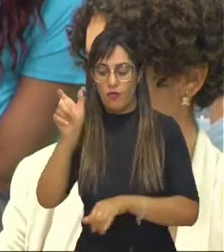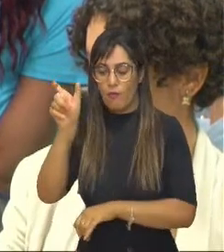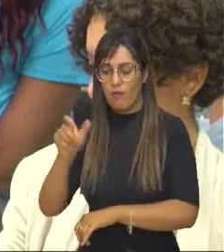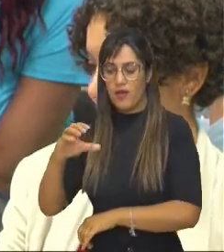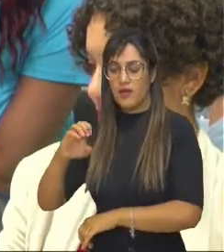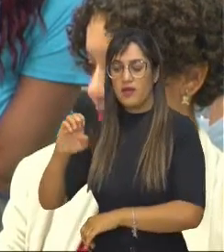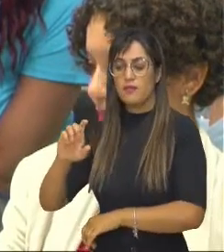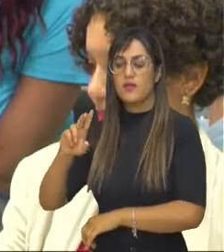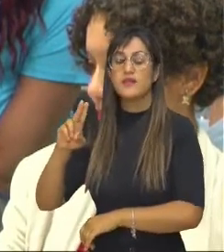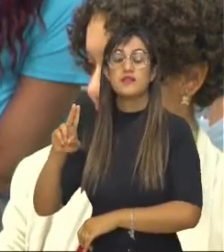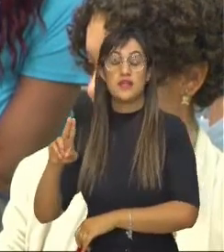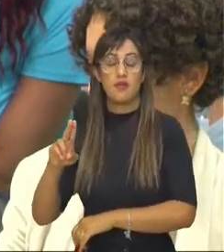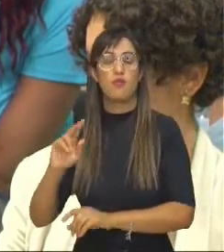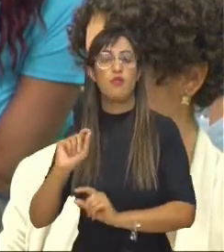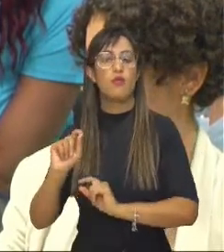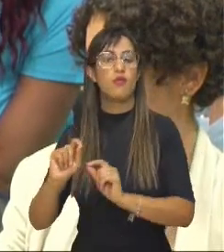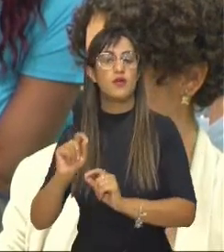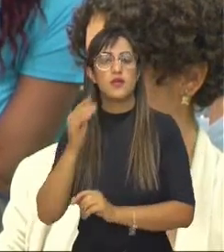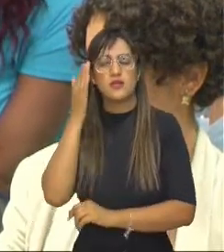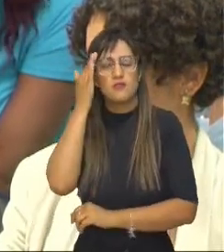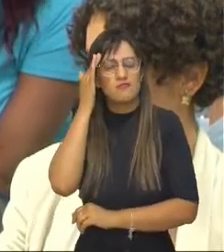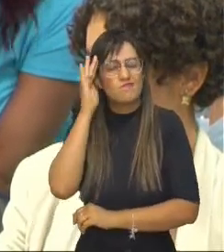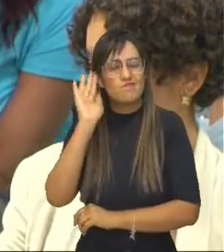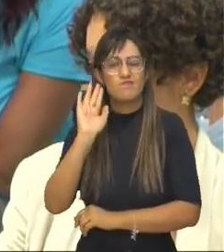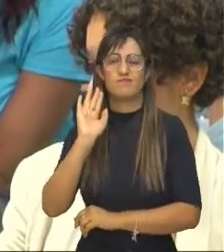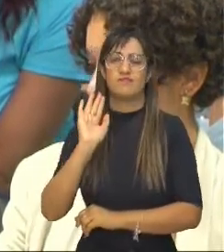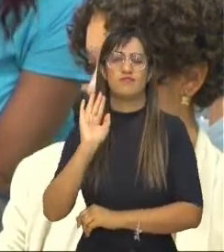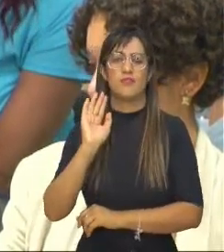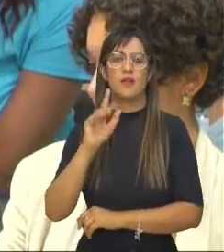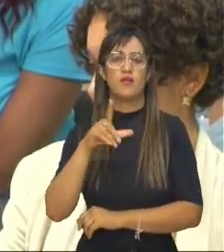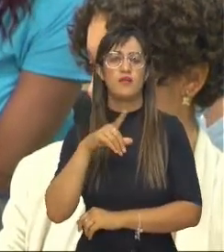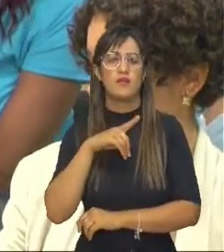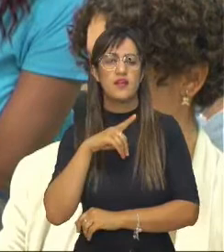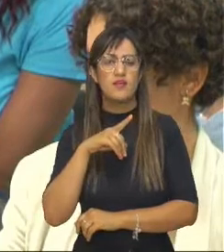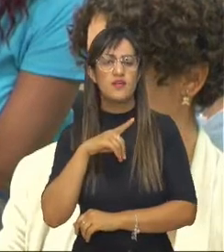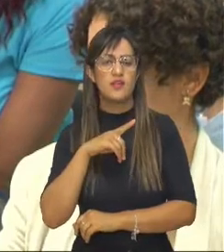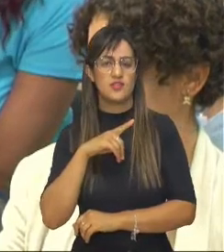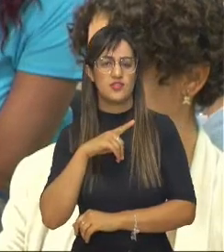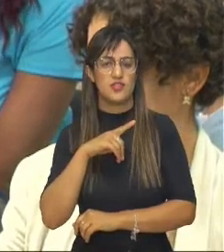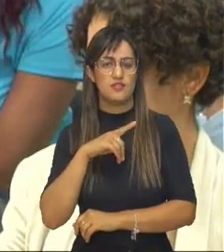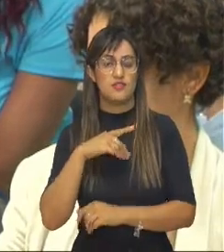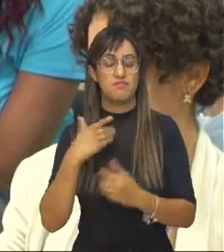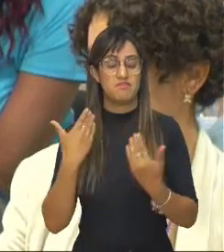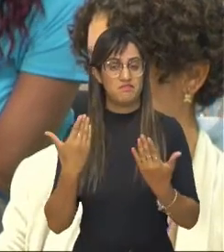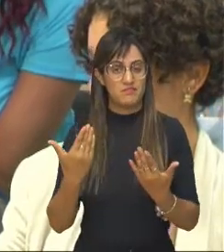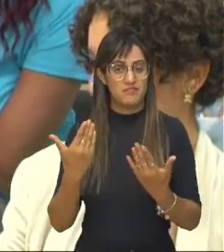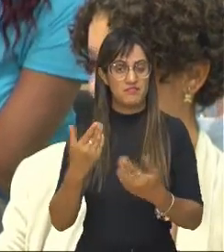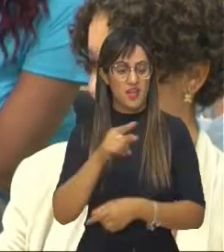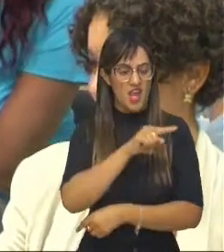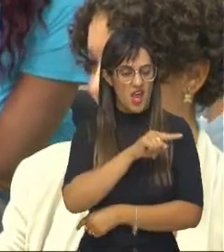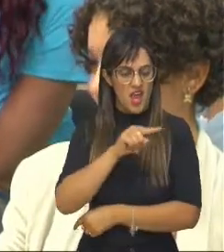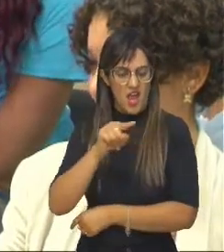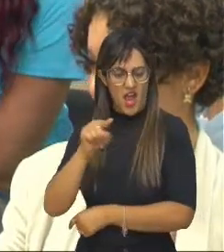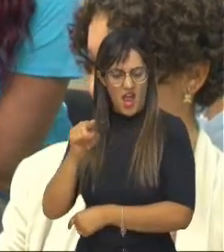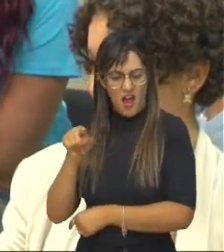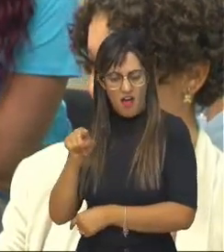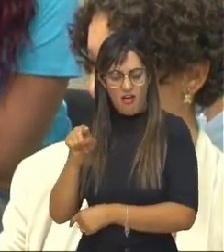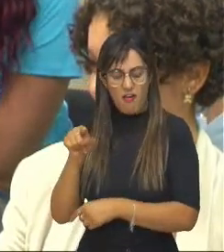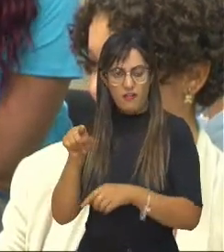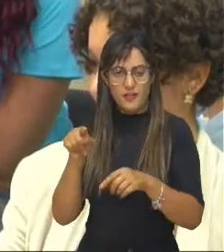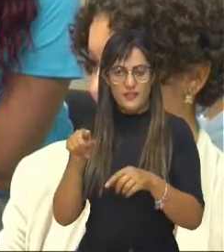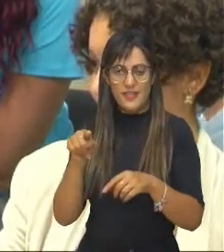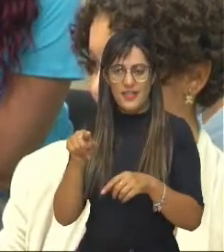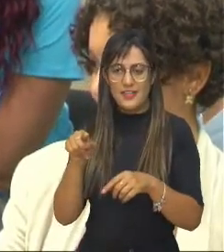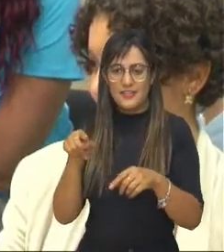saindo no almoço, eu não sei o que tinha ali dentro daquela plenária, mas vocês comem a gente com os